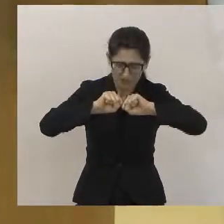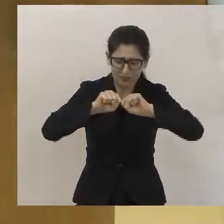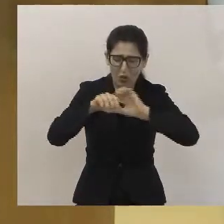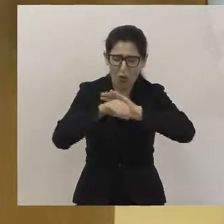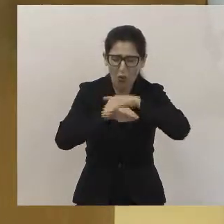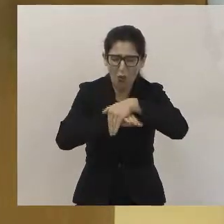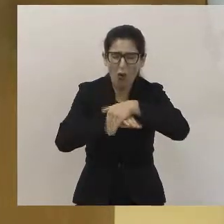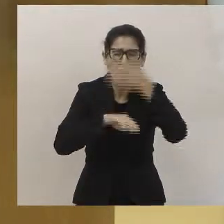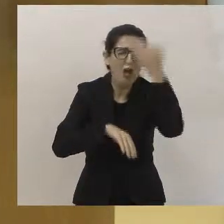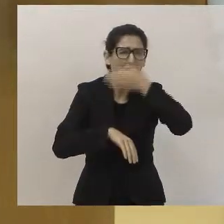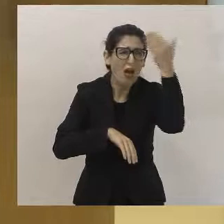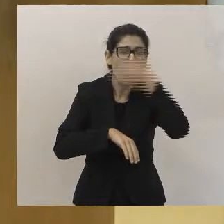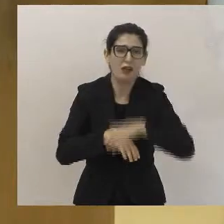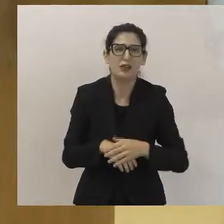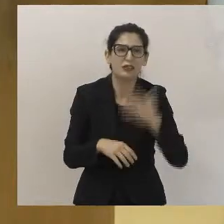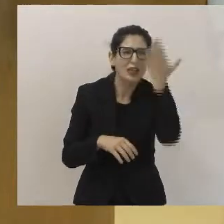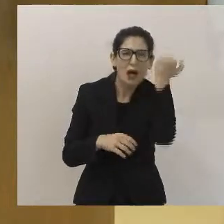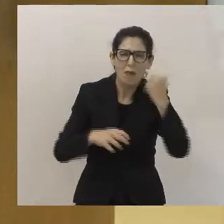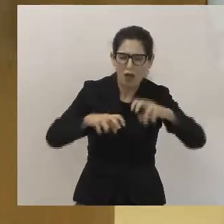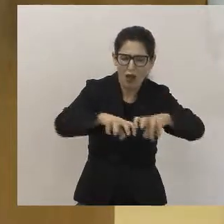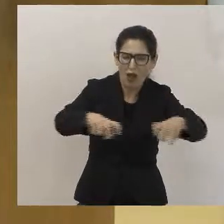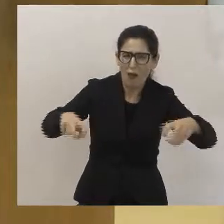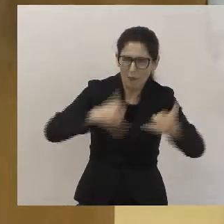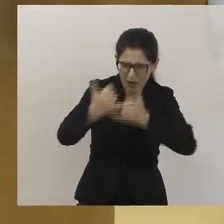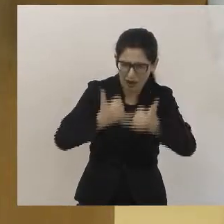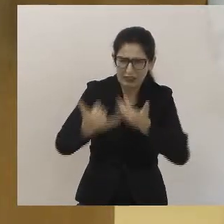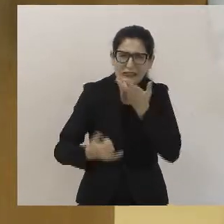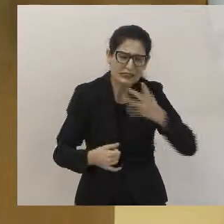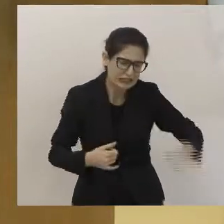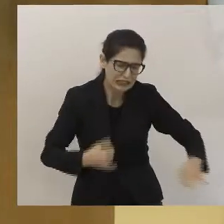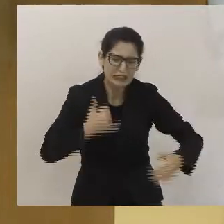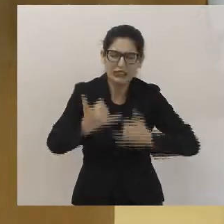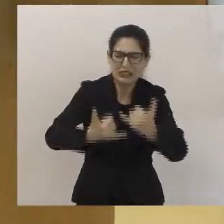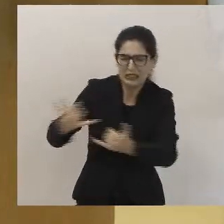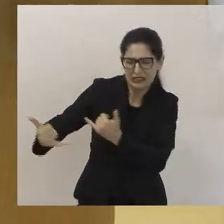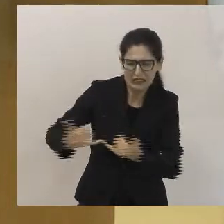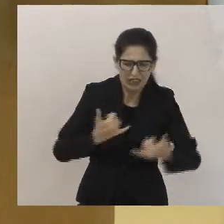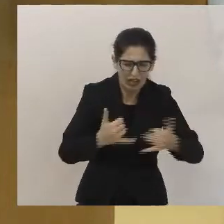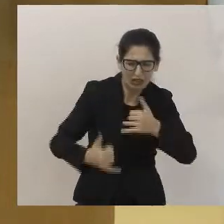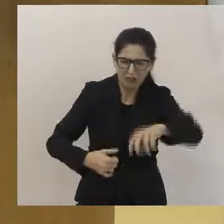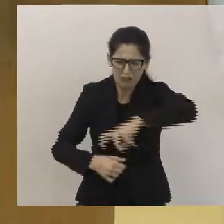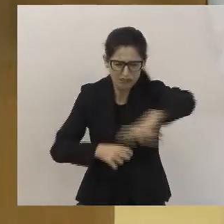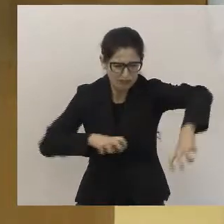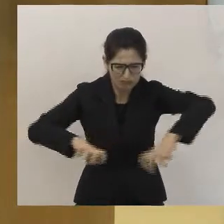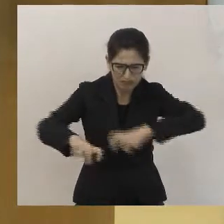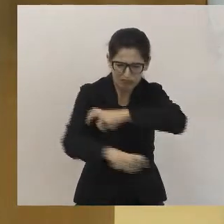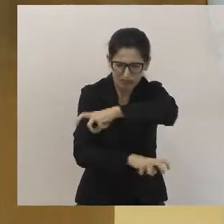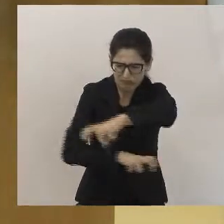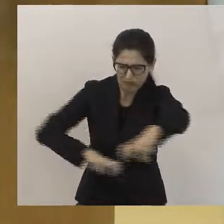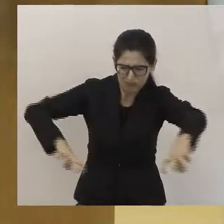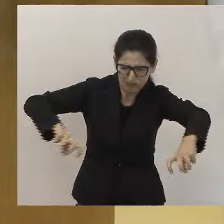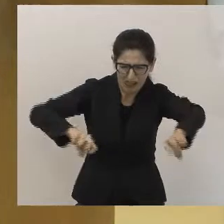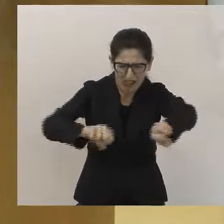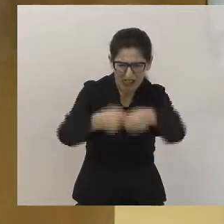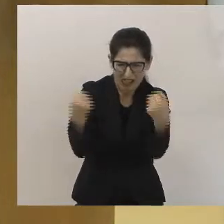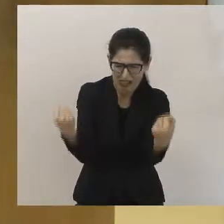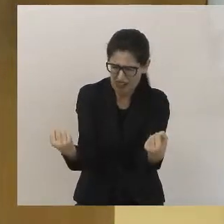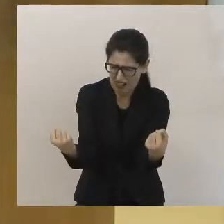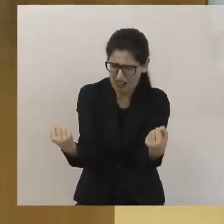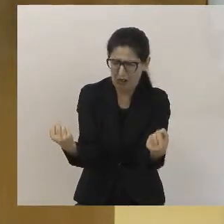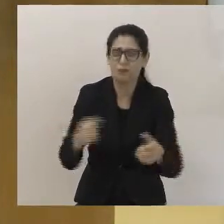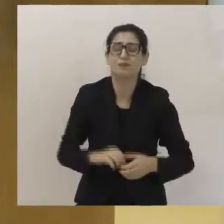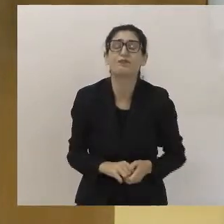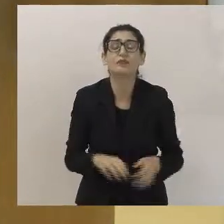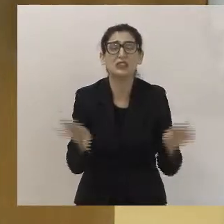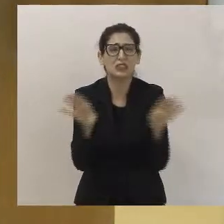balanças que as crianças brincam todas quebradas a luminária que ilumina lá